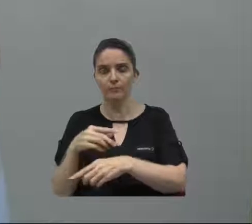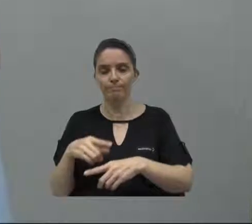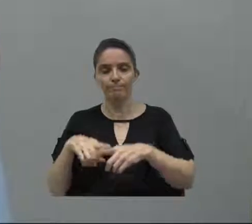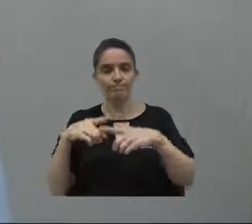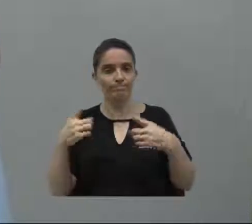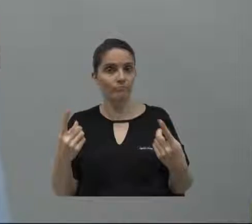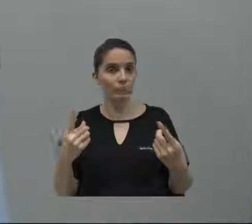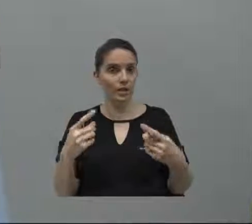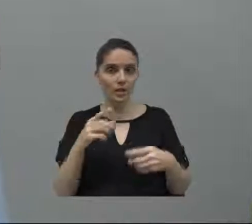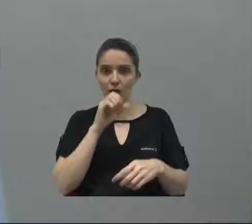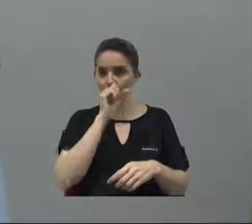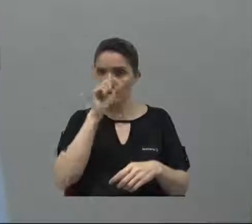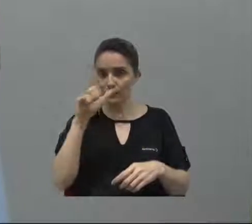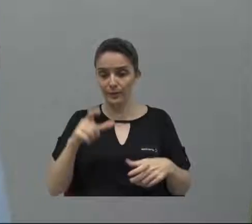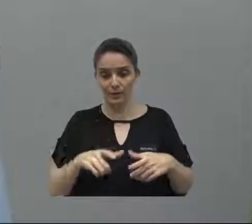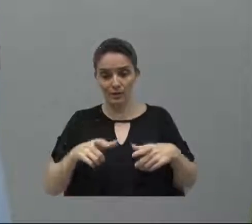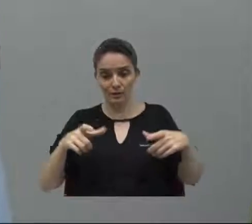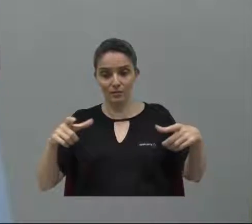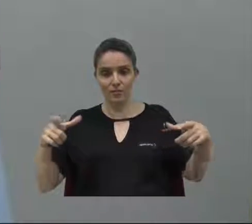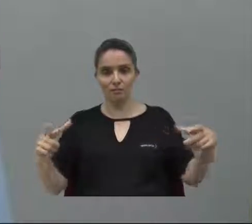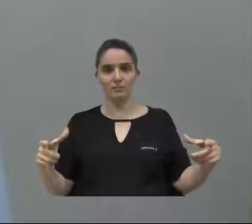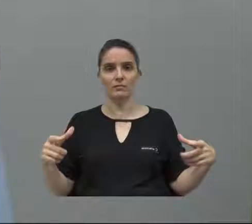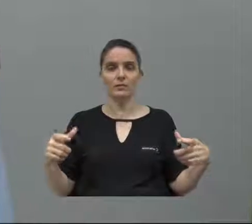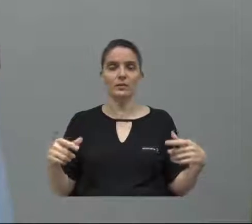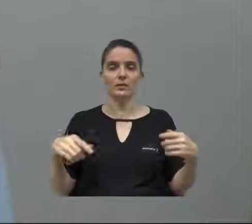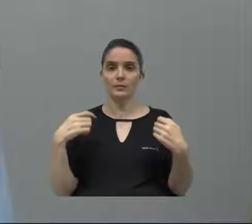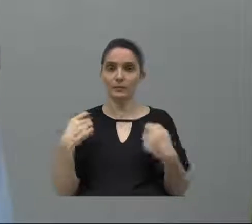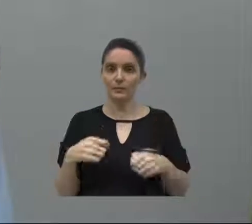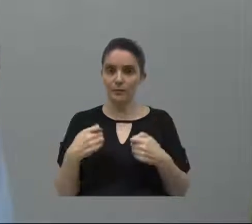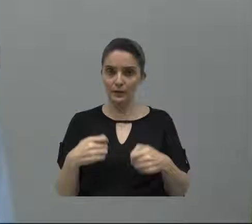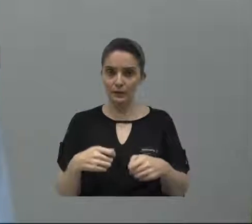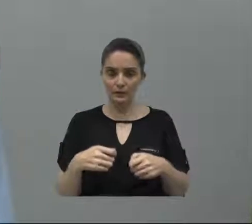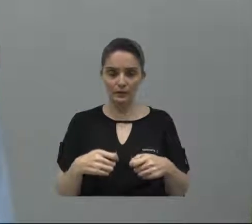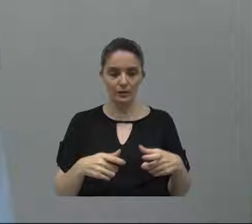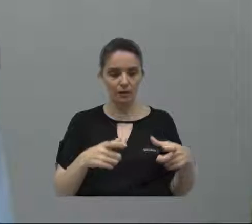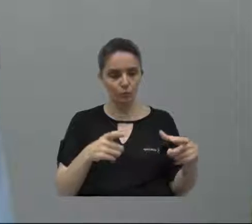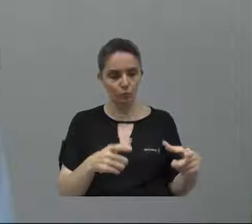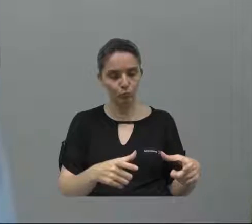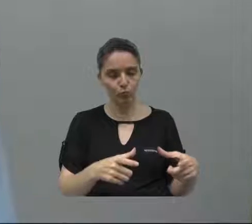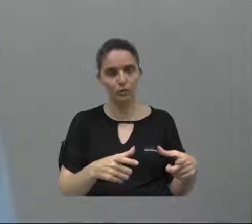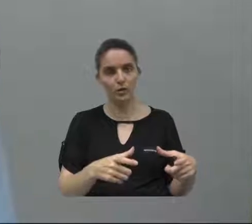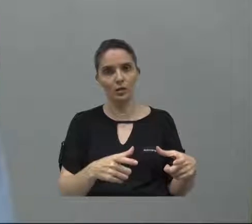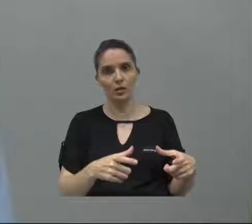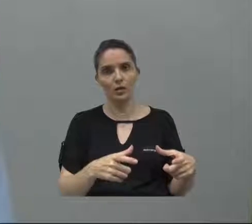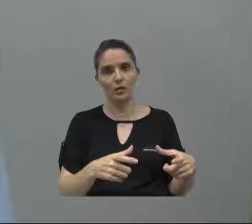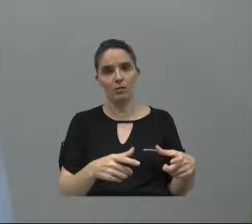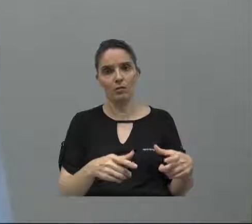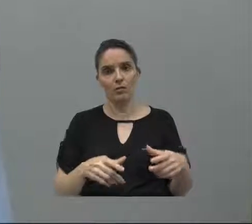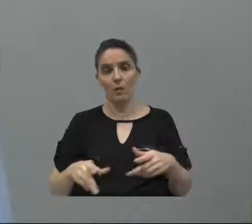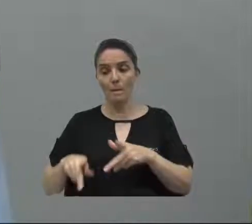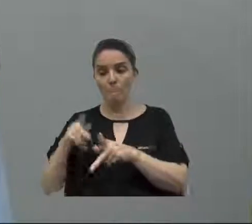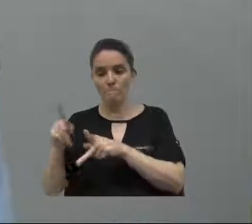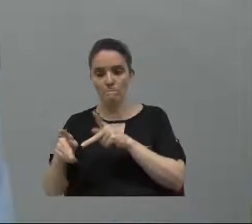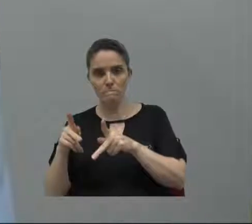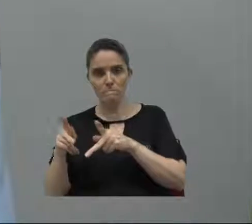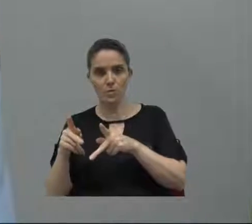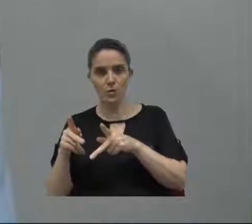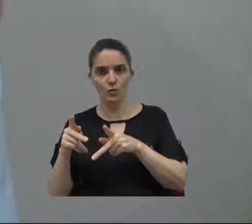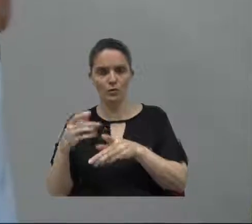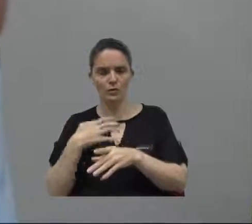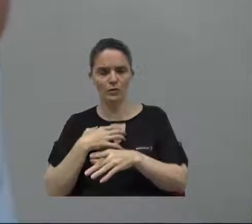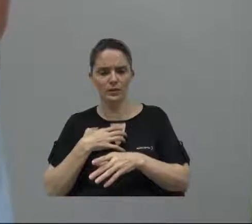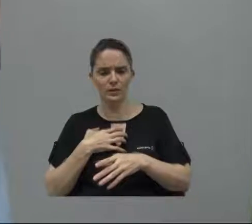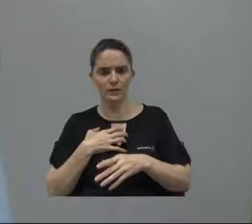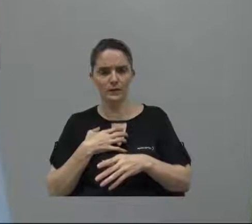Nós temos que fazer esses lugares pertencerem à comunidade. A comunidade, inclusive